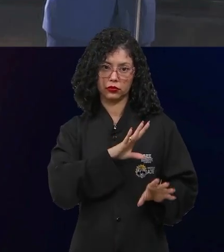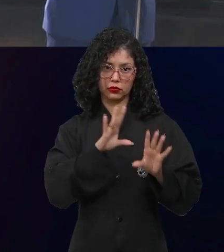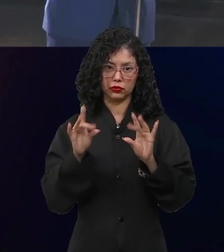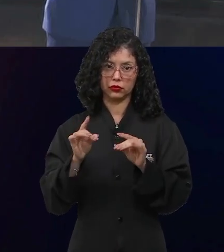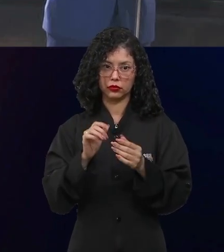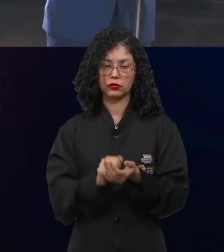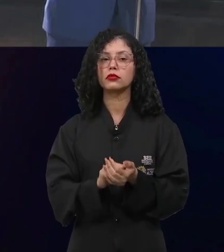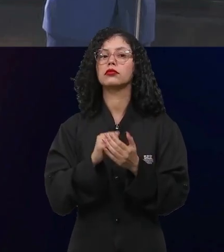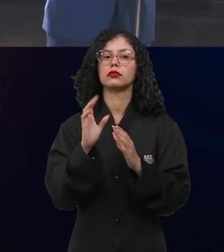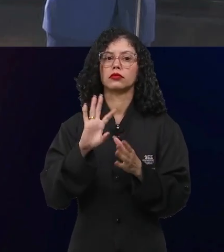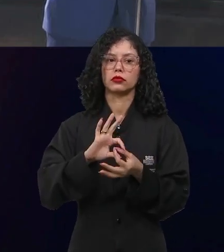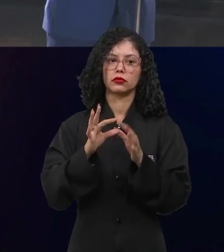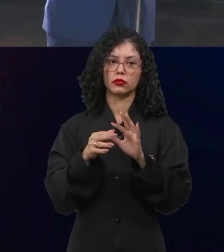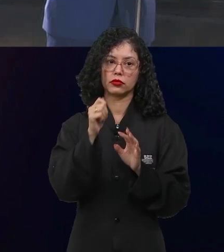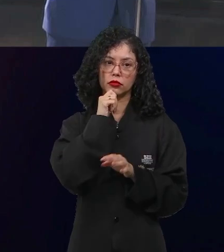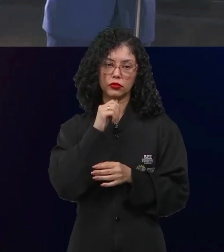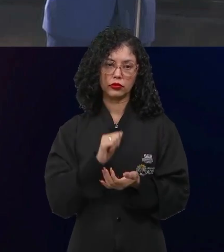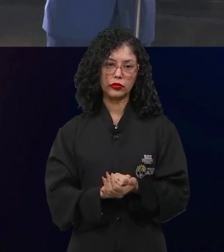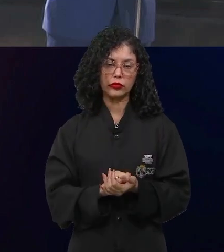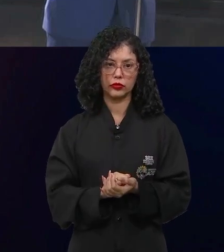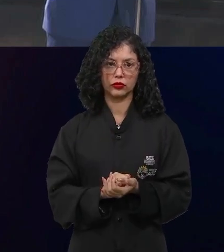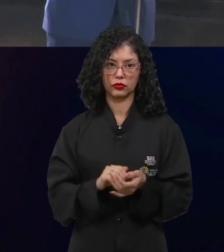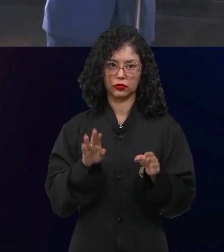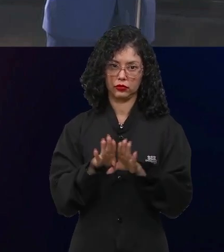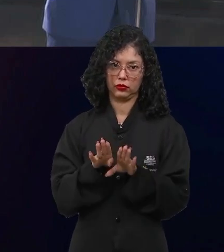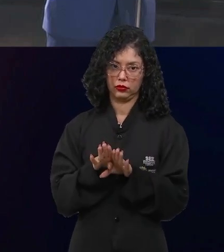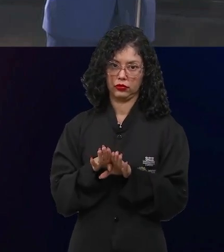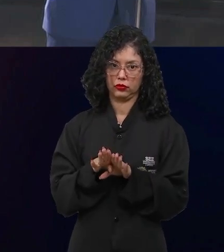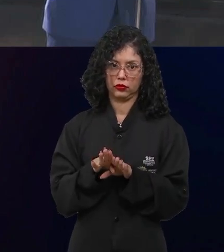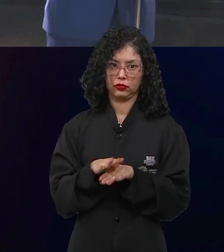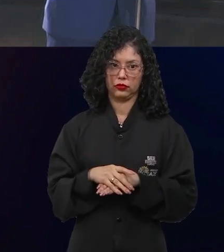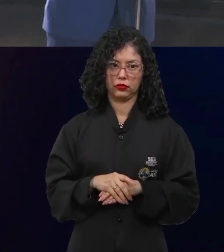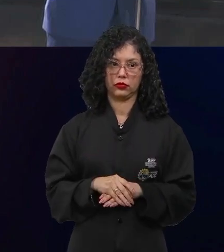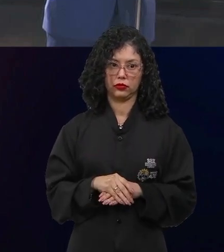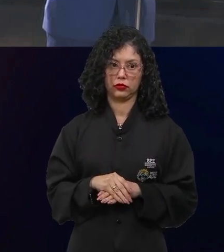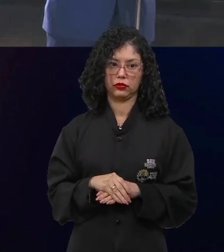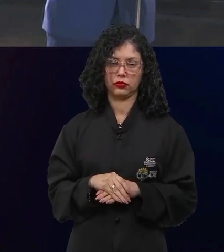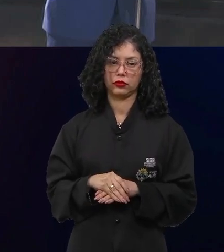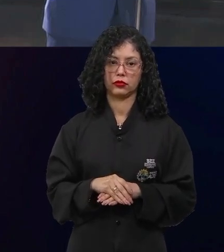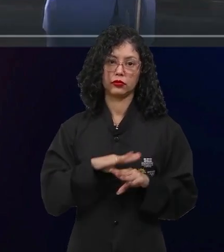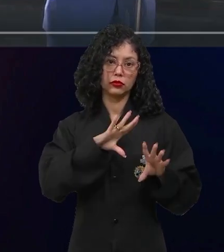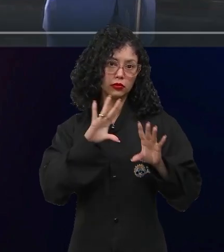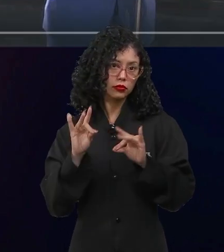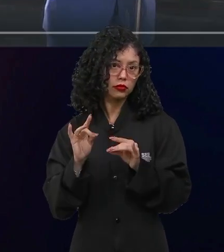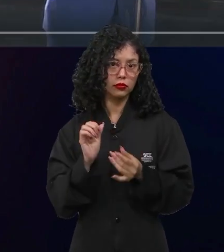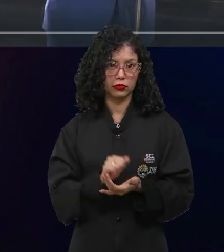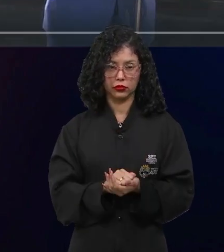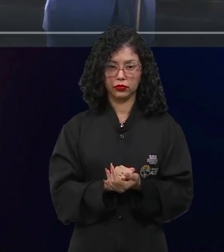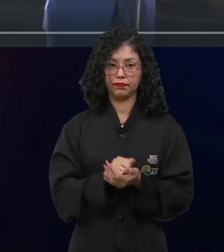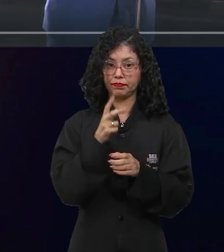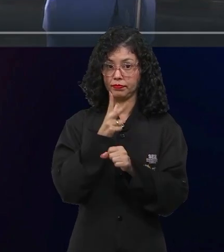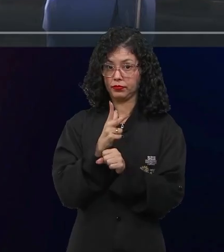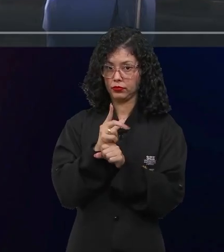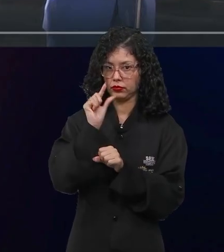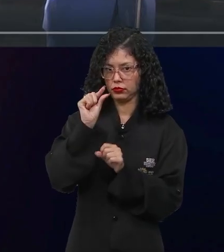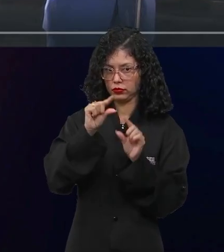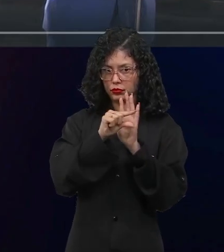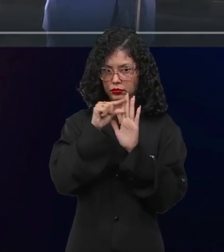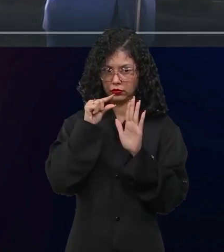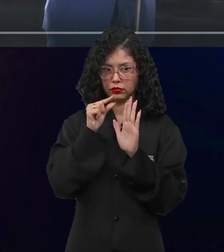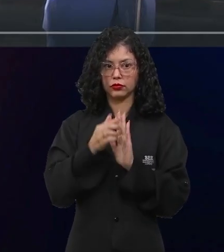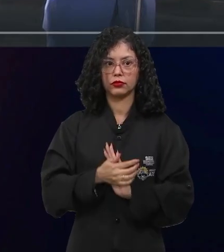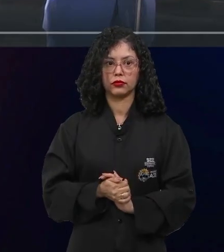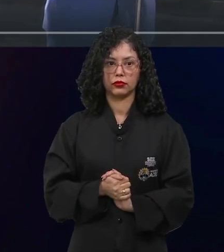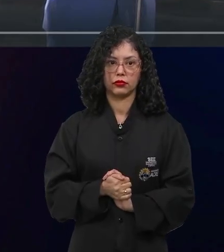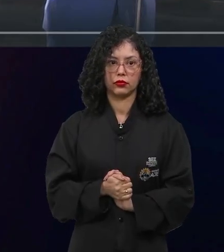o contexto da polifonia, vou trazer para vocês aqui um pequeno trechinho